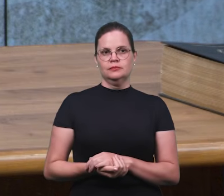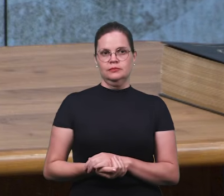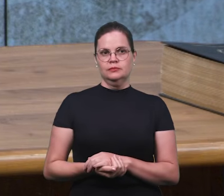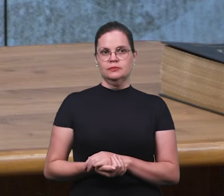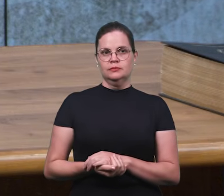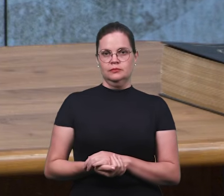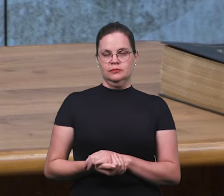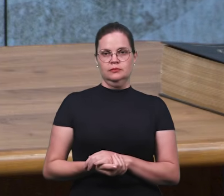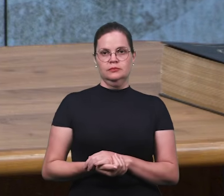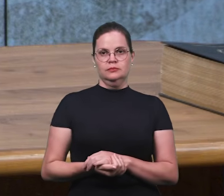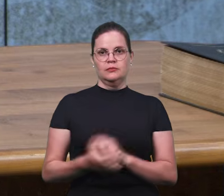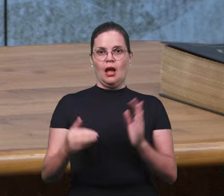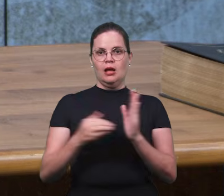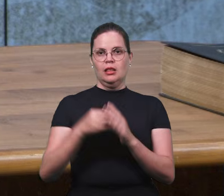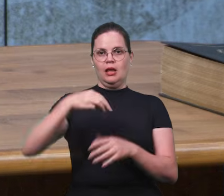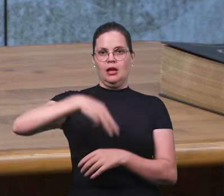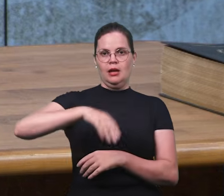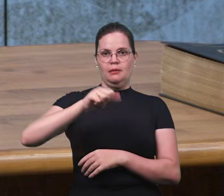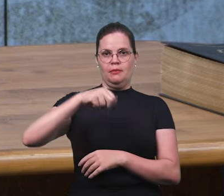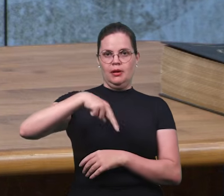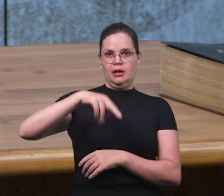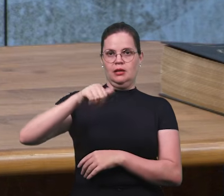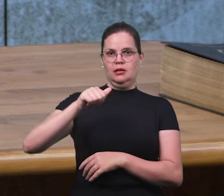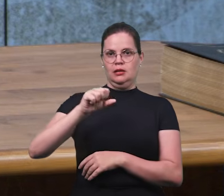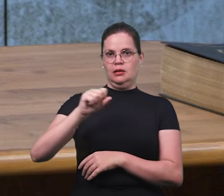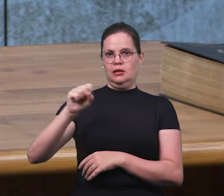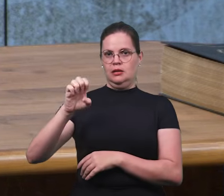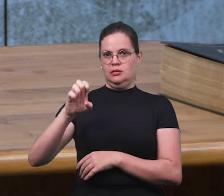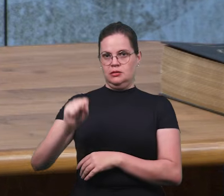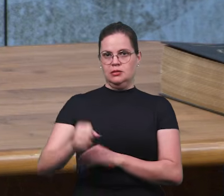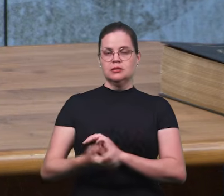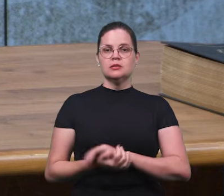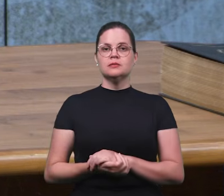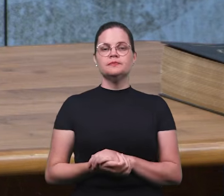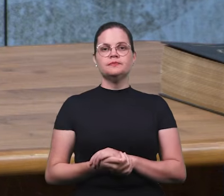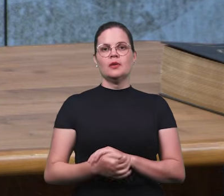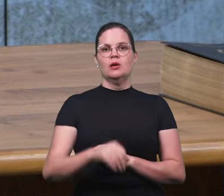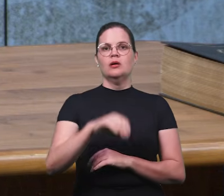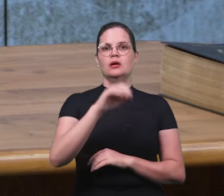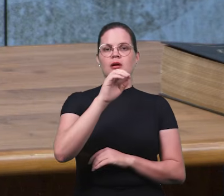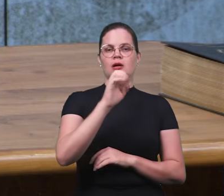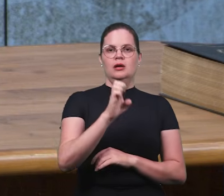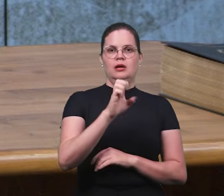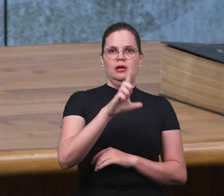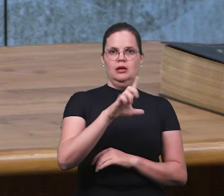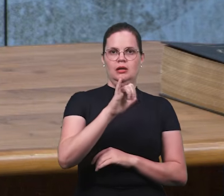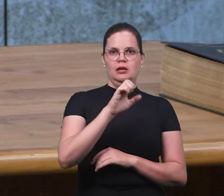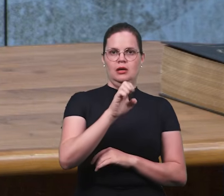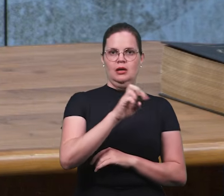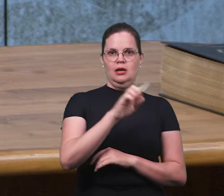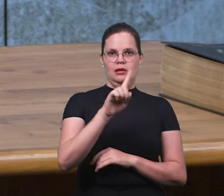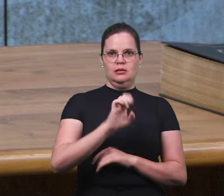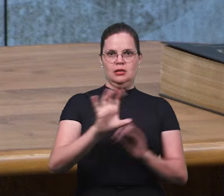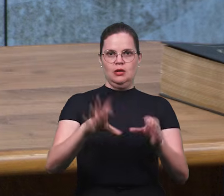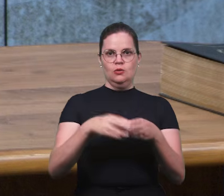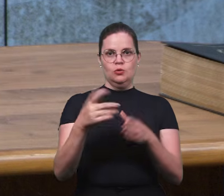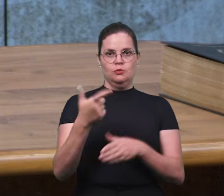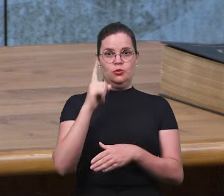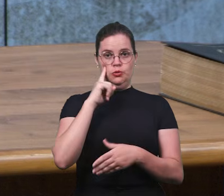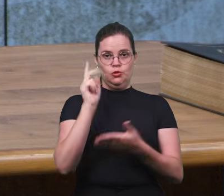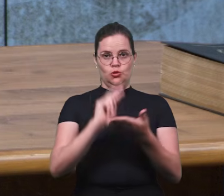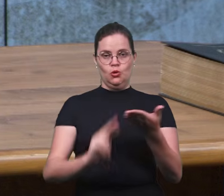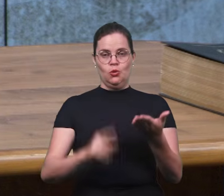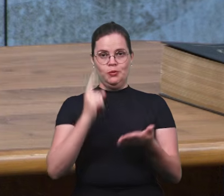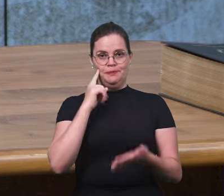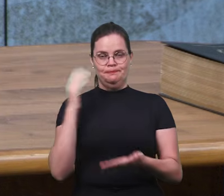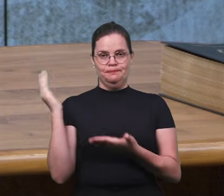e Manassés, e dos filhos de Arim, Eliezer, Gesias, Malquias,